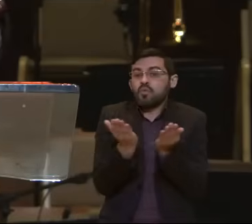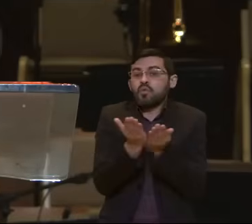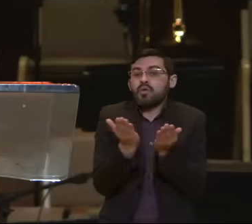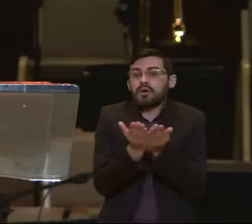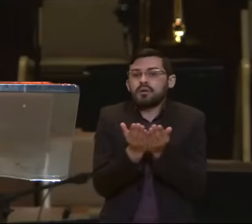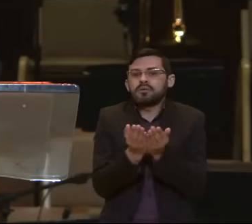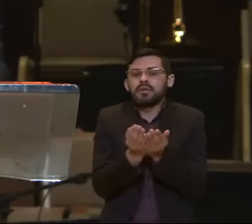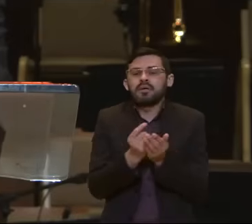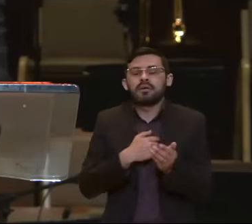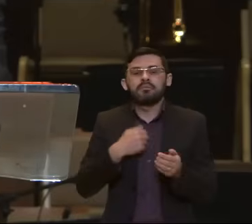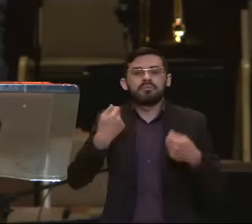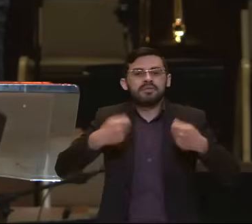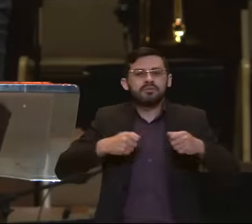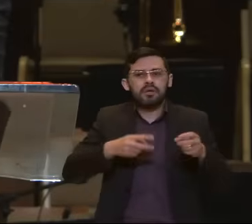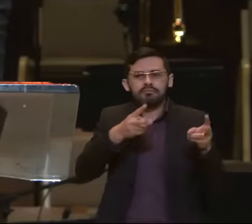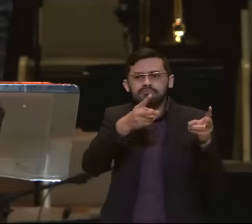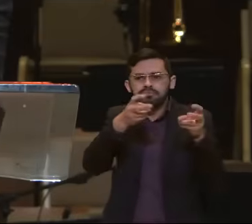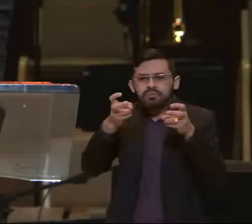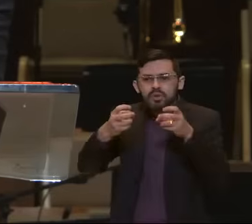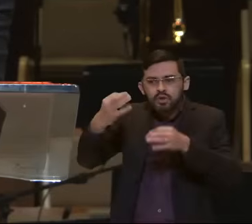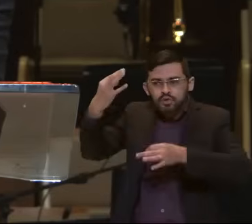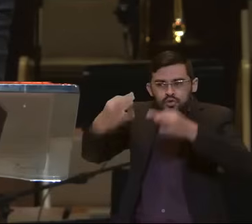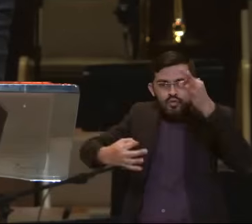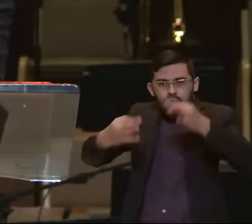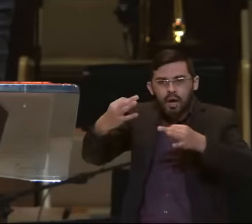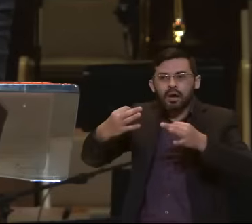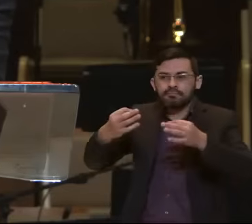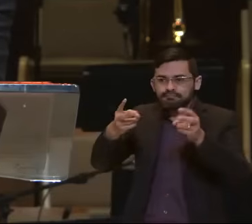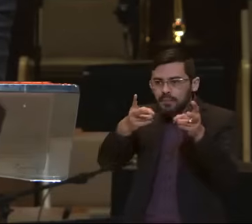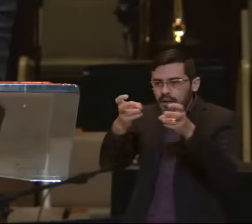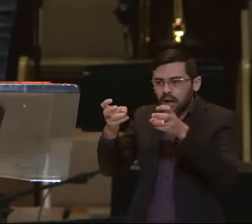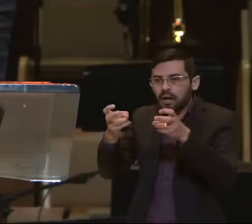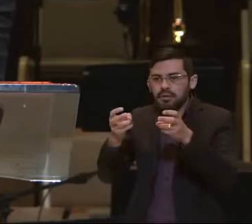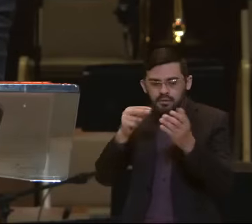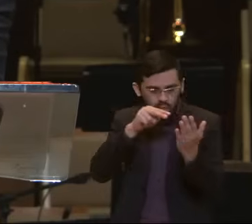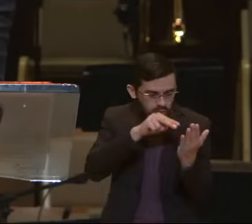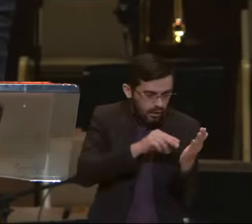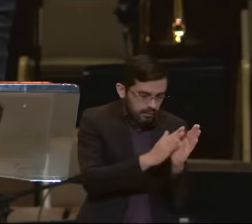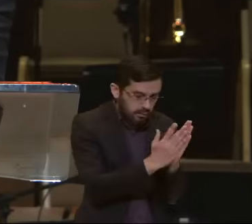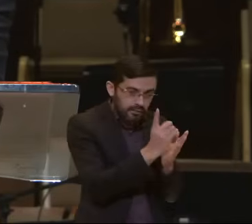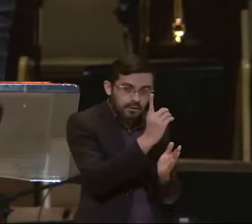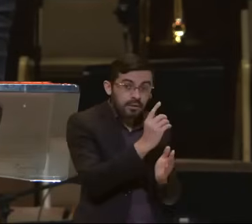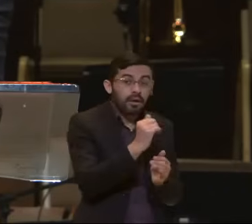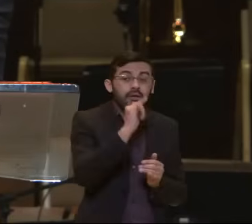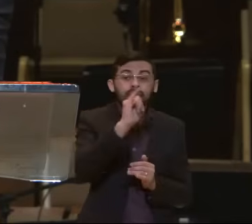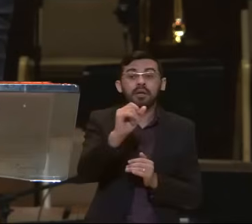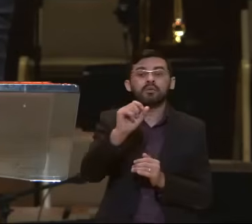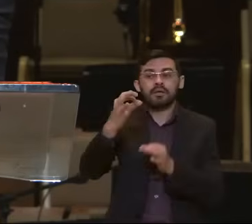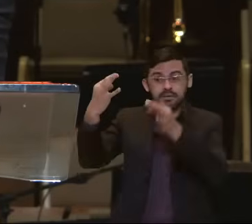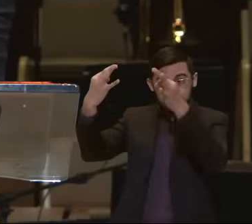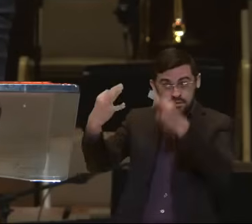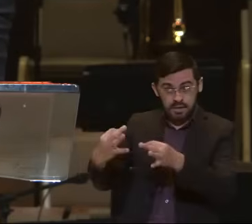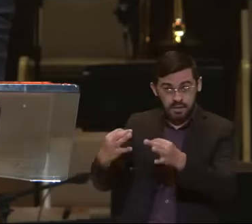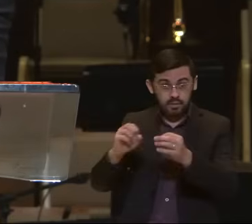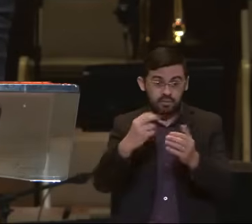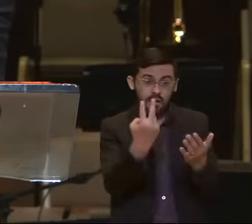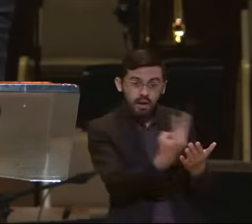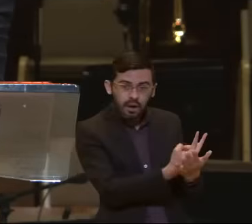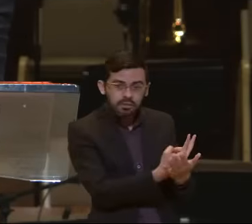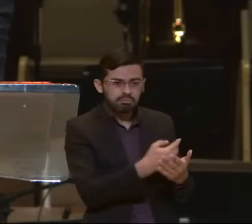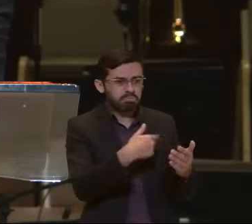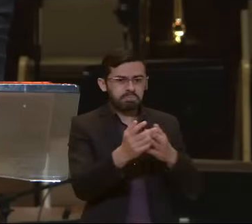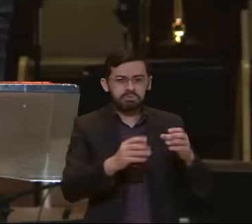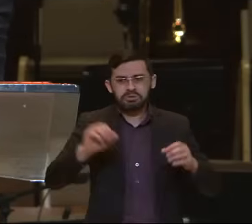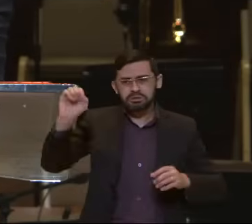que julgar todas as coisas à luz da palavra de Deus e dizer o que está certo e o que está errado, na direita e na esquerda,